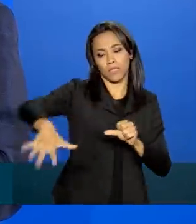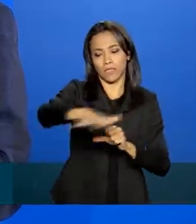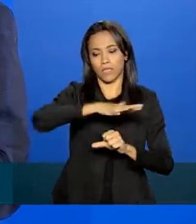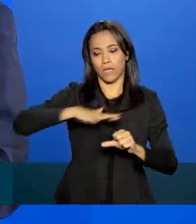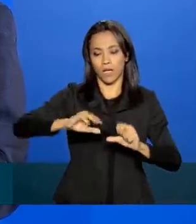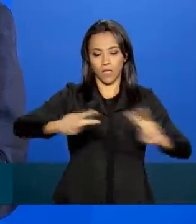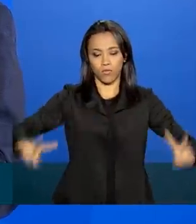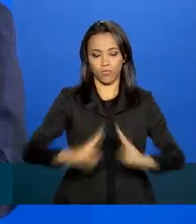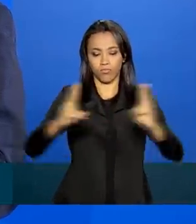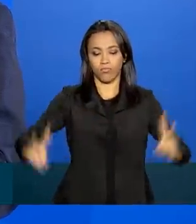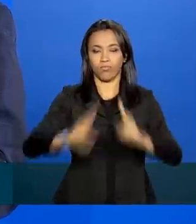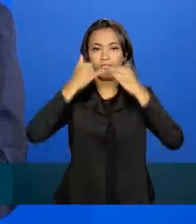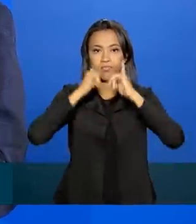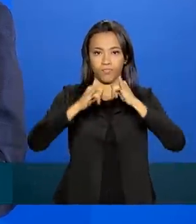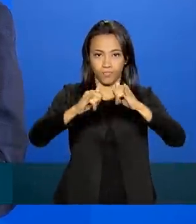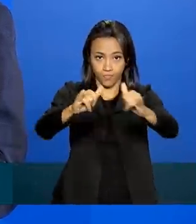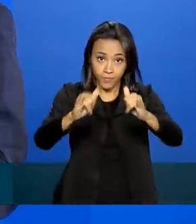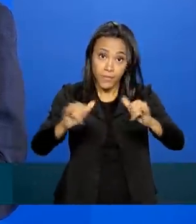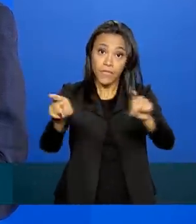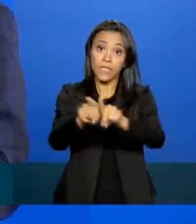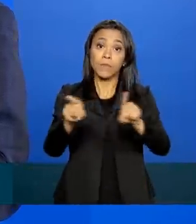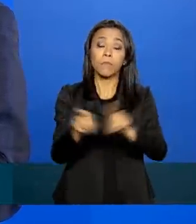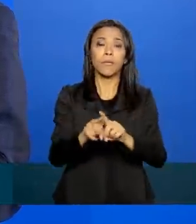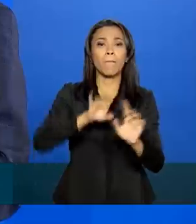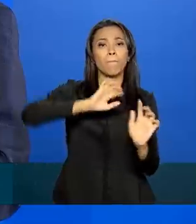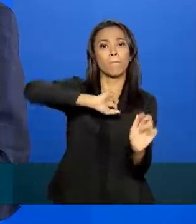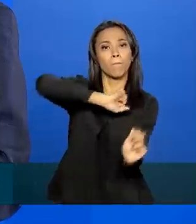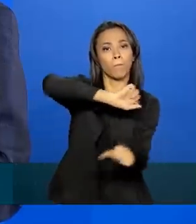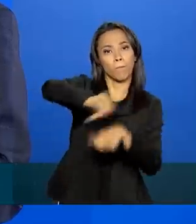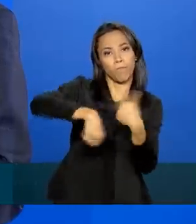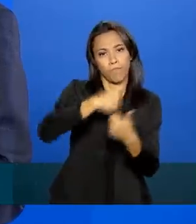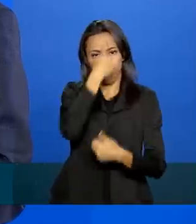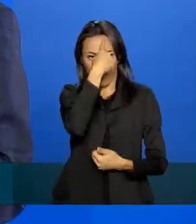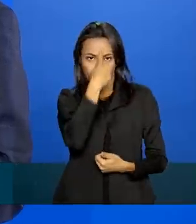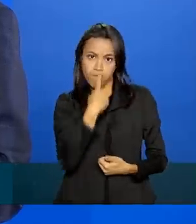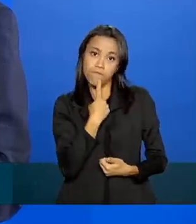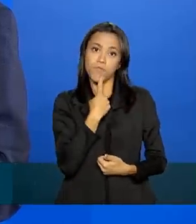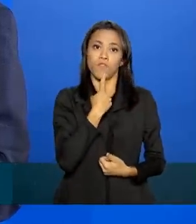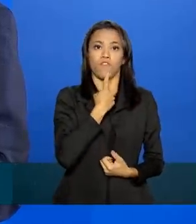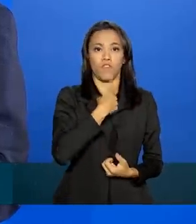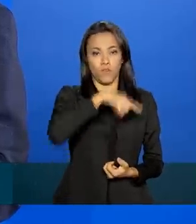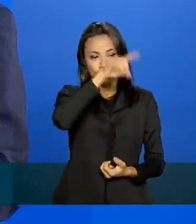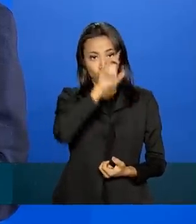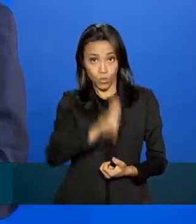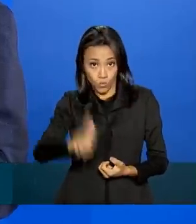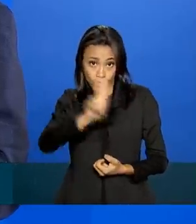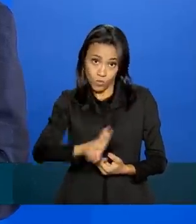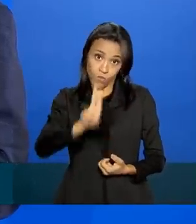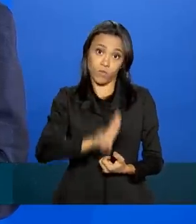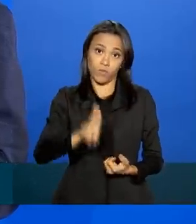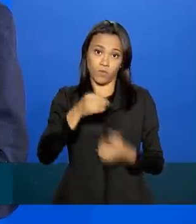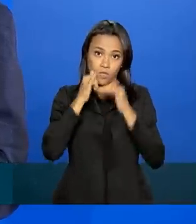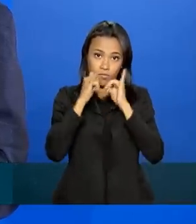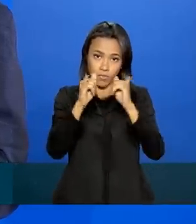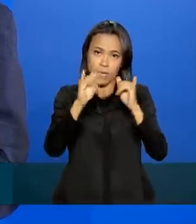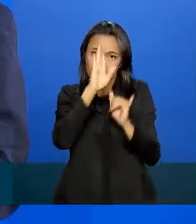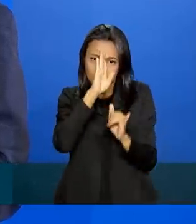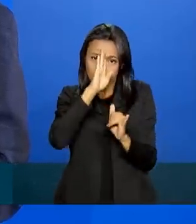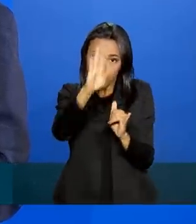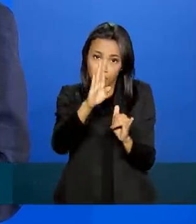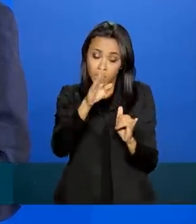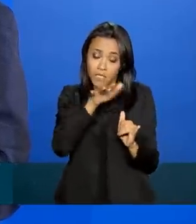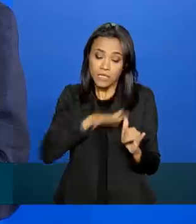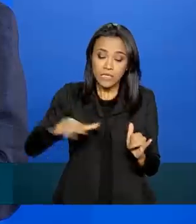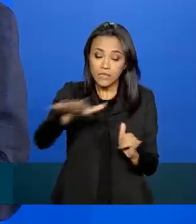e mudanças no perfil de consumo de energia decorrente principalmente da evolução tecnológica